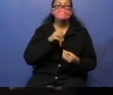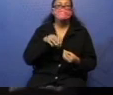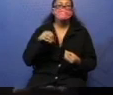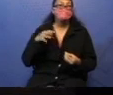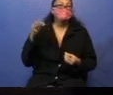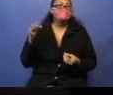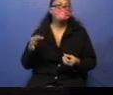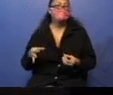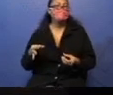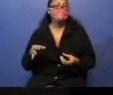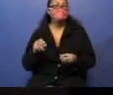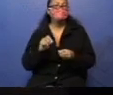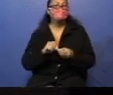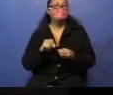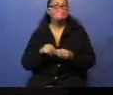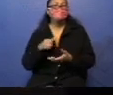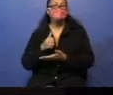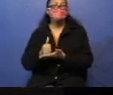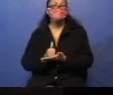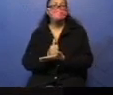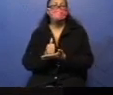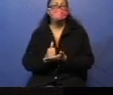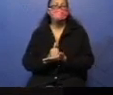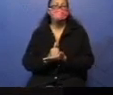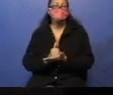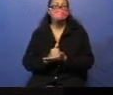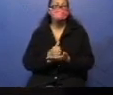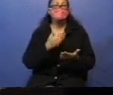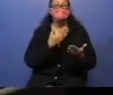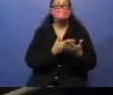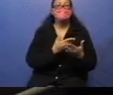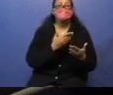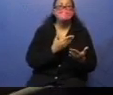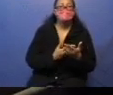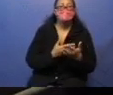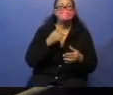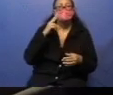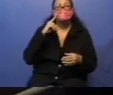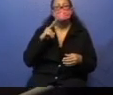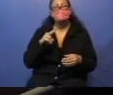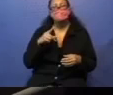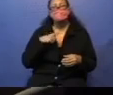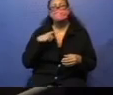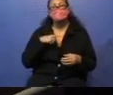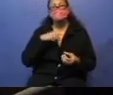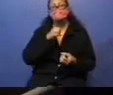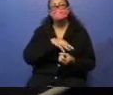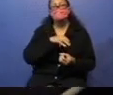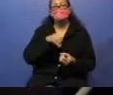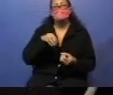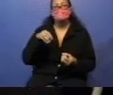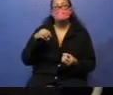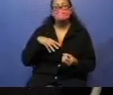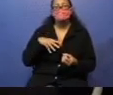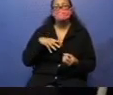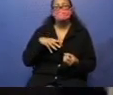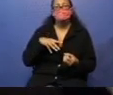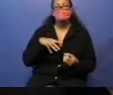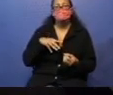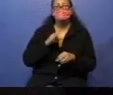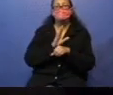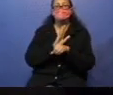foi feito esse remédio. Então, estudaram e viram que tem os fungos que vai nos ajudar,